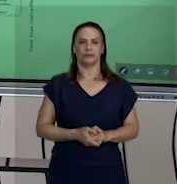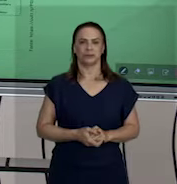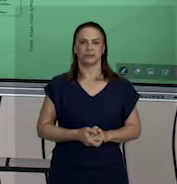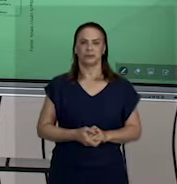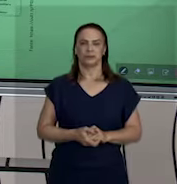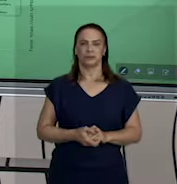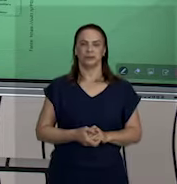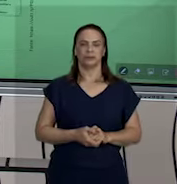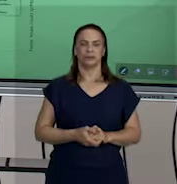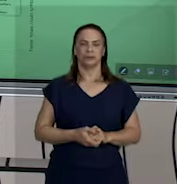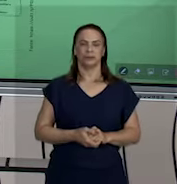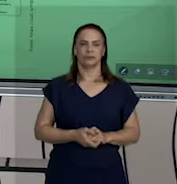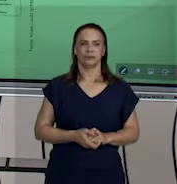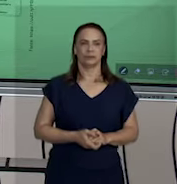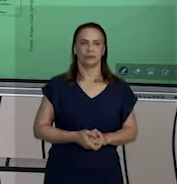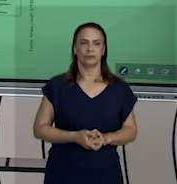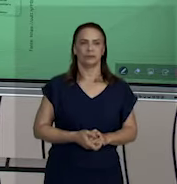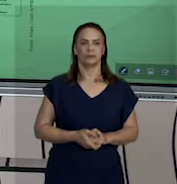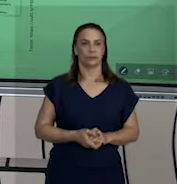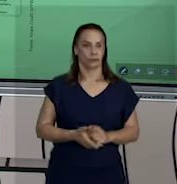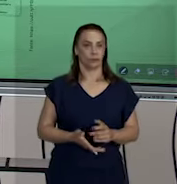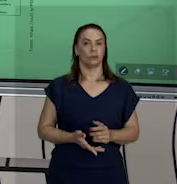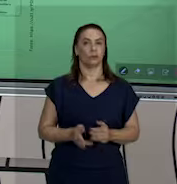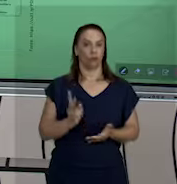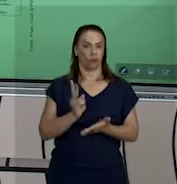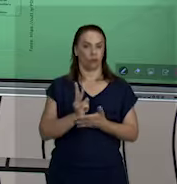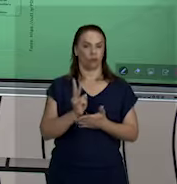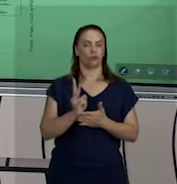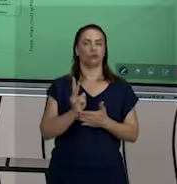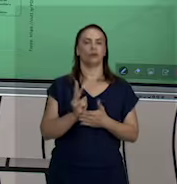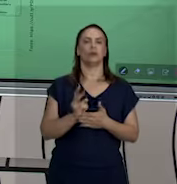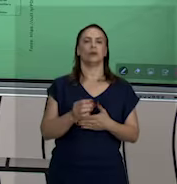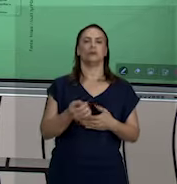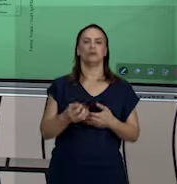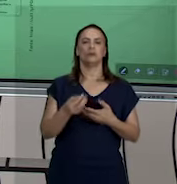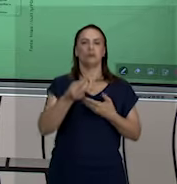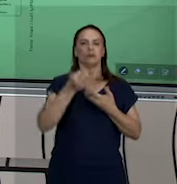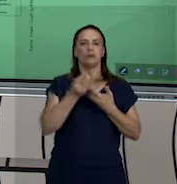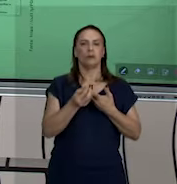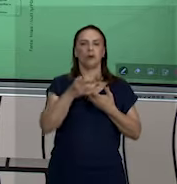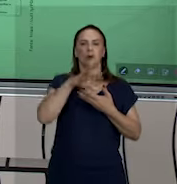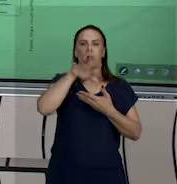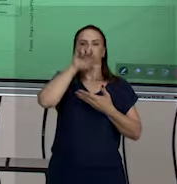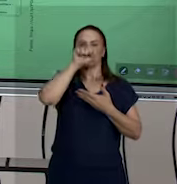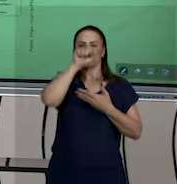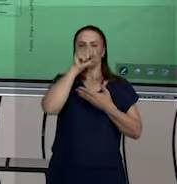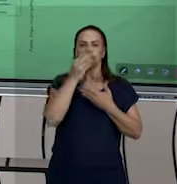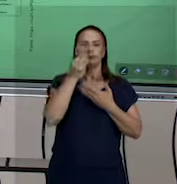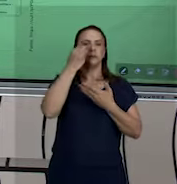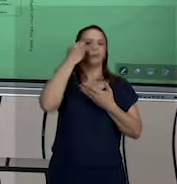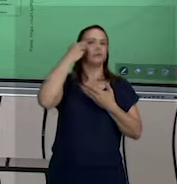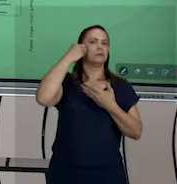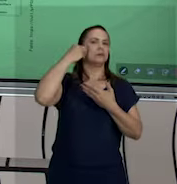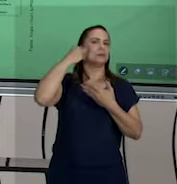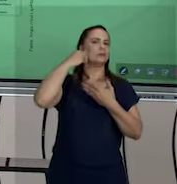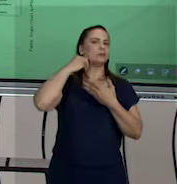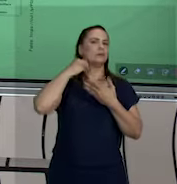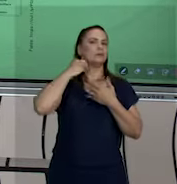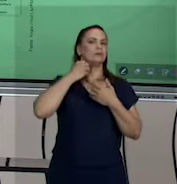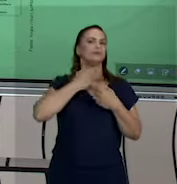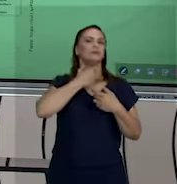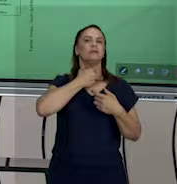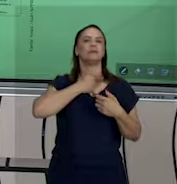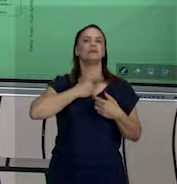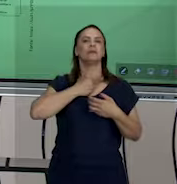beleza. Continuando aqui o caminho que o ar vai fazer, ele vai chegar na traqueia. Essa traqueia, pessoal,